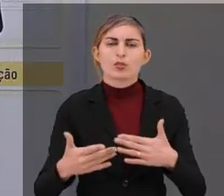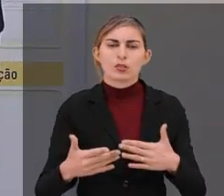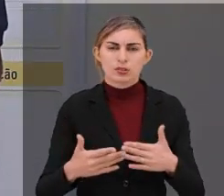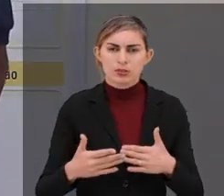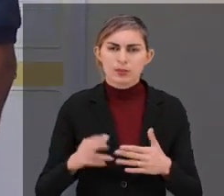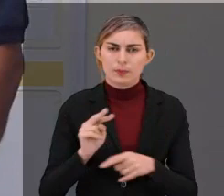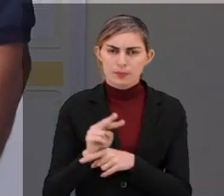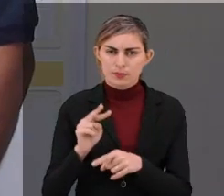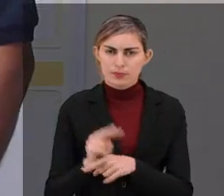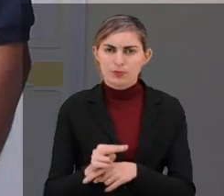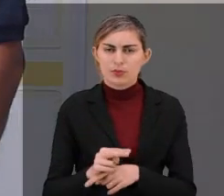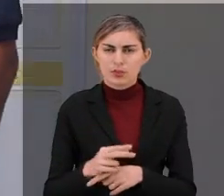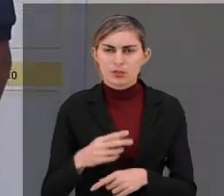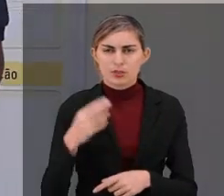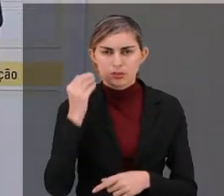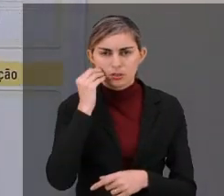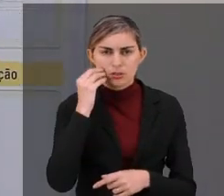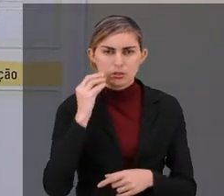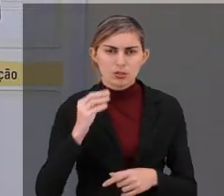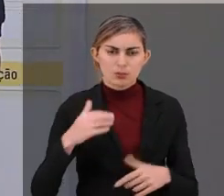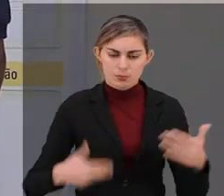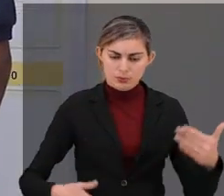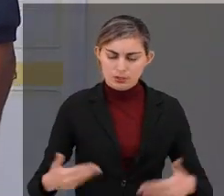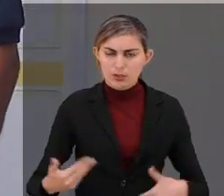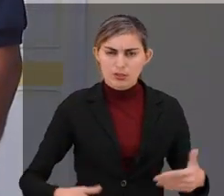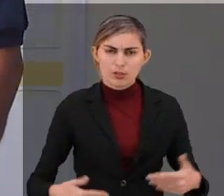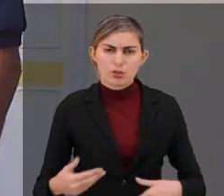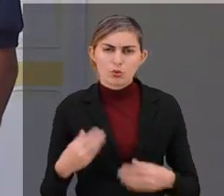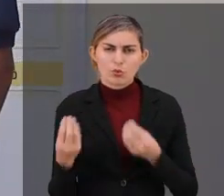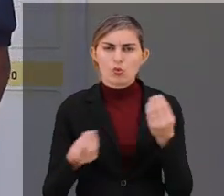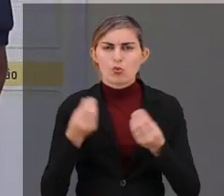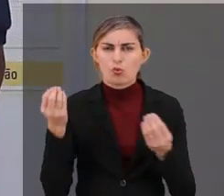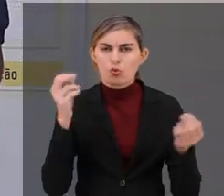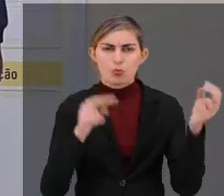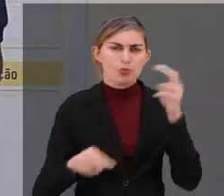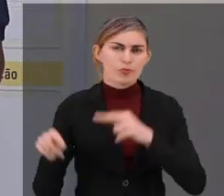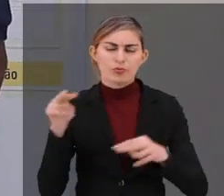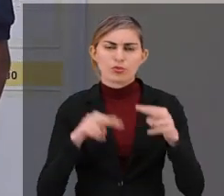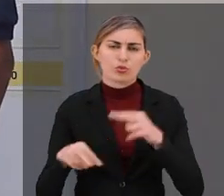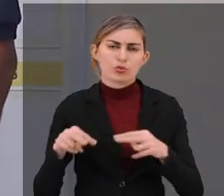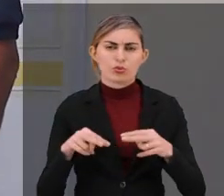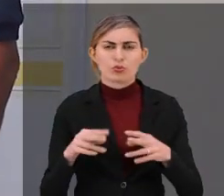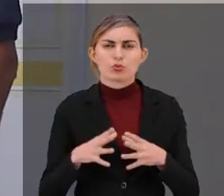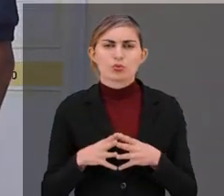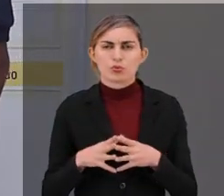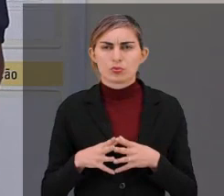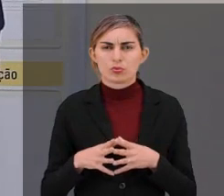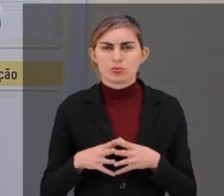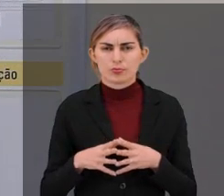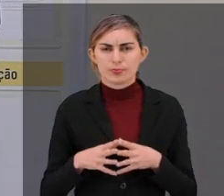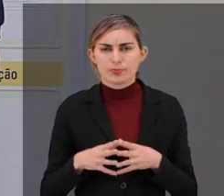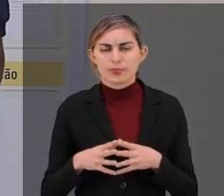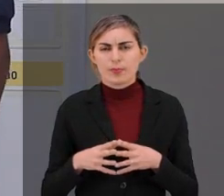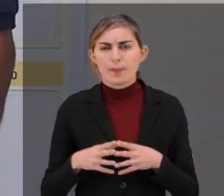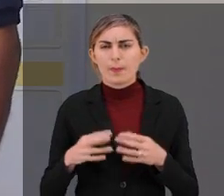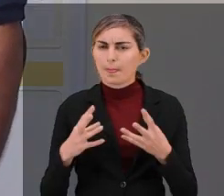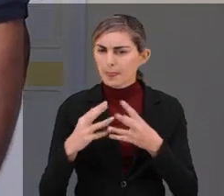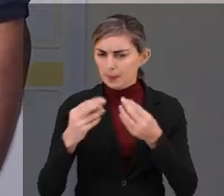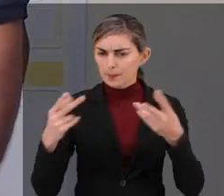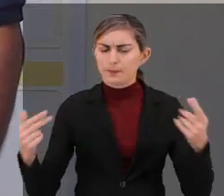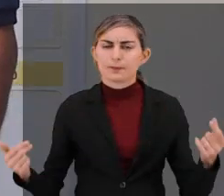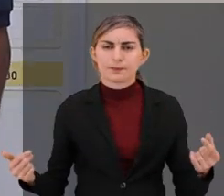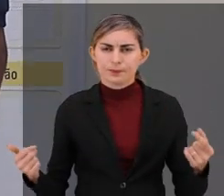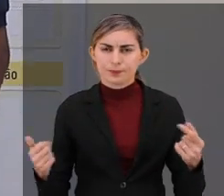a essa prevenção. Tanto do lado do empregado como do empregador. Como é visto isso, né, nessa questão?